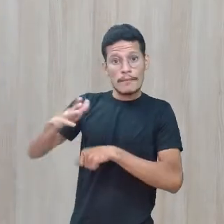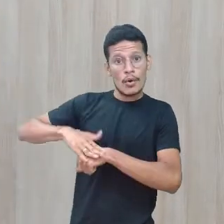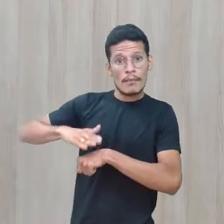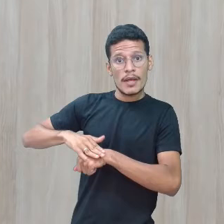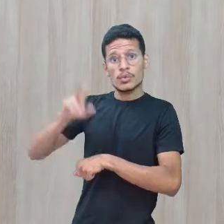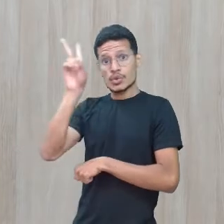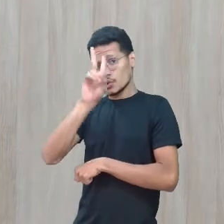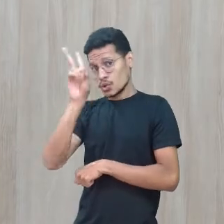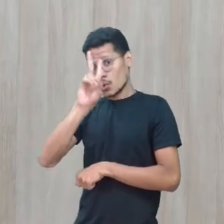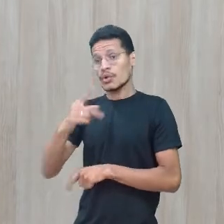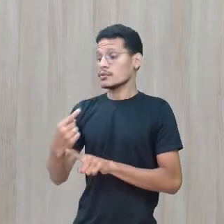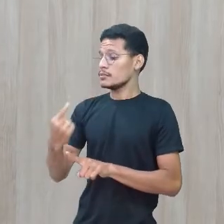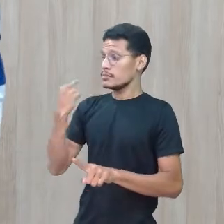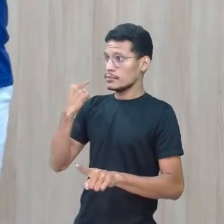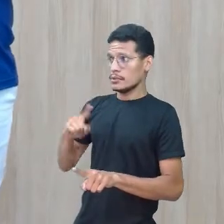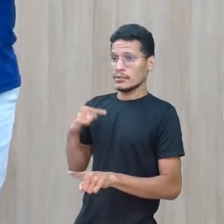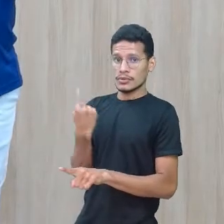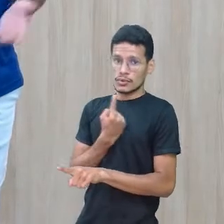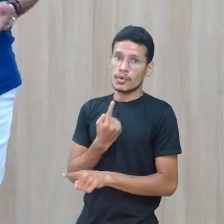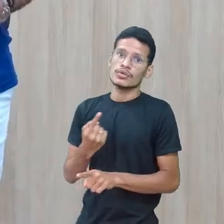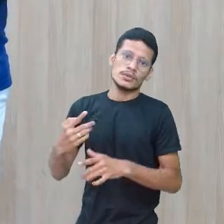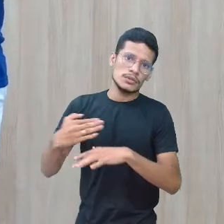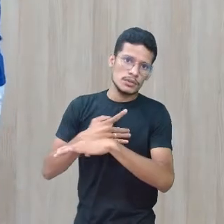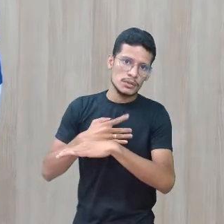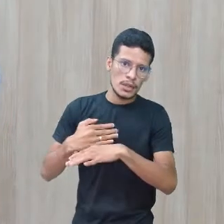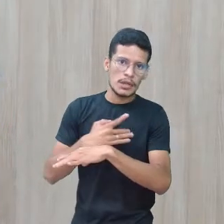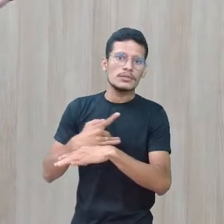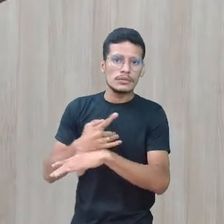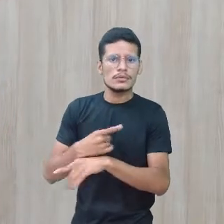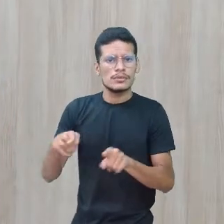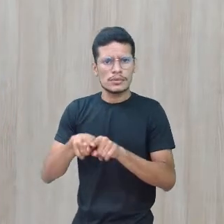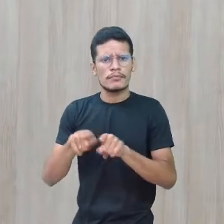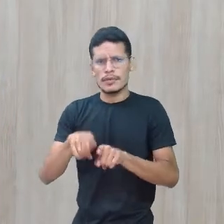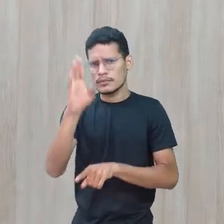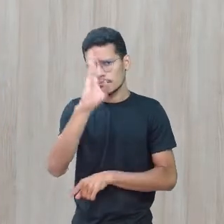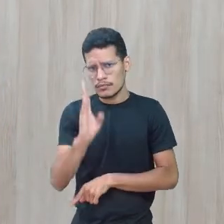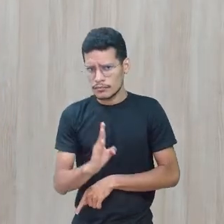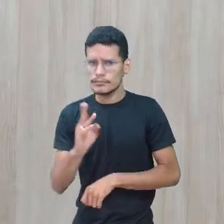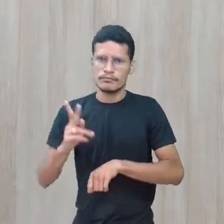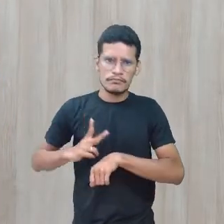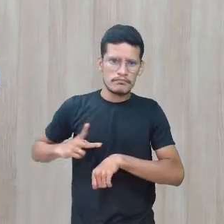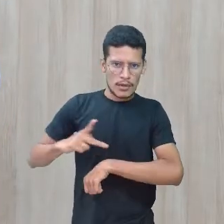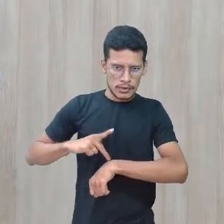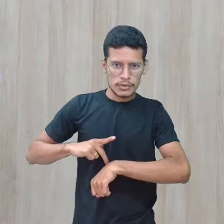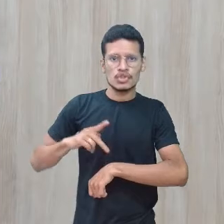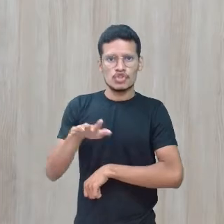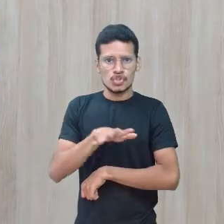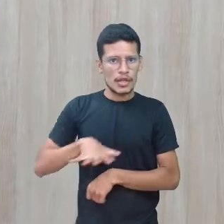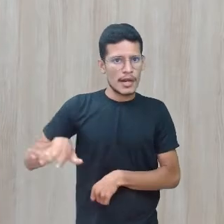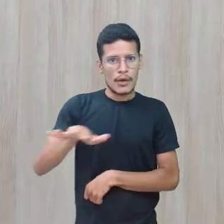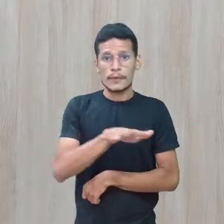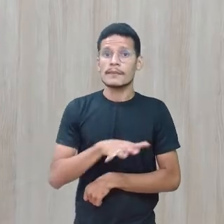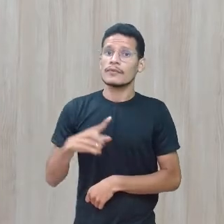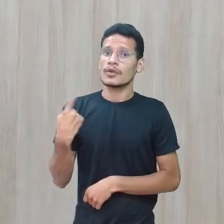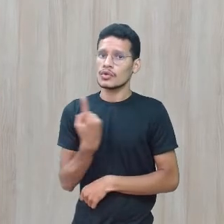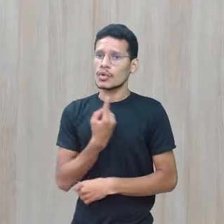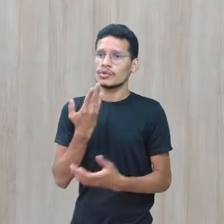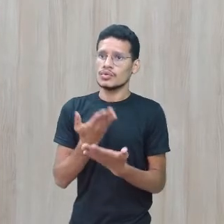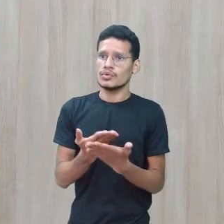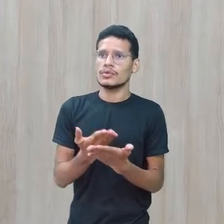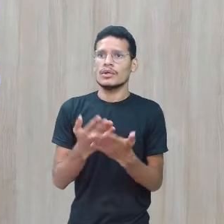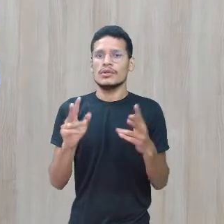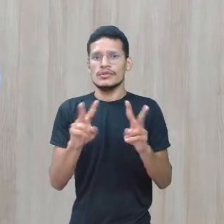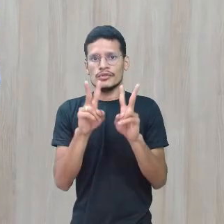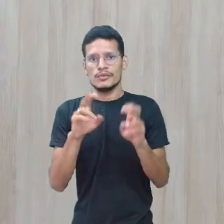momentos históricos, né, da nossa cidade, do nosso país, de uma forma geral. Então, a gente vai estudar um pouquinho sobre o Sítio da